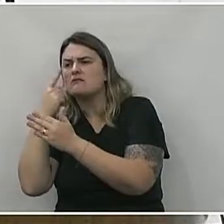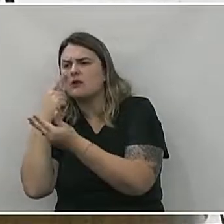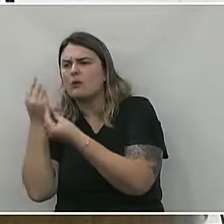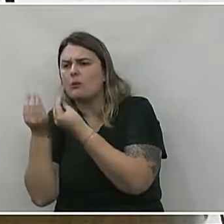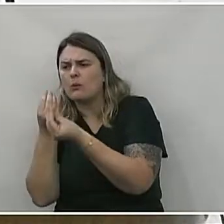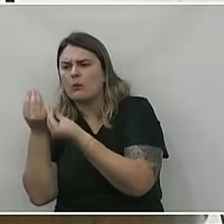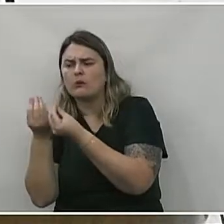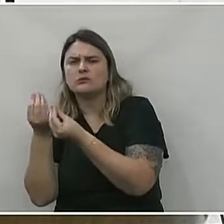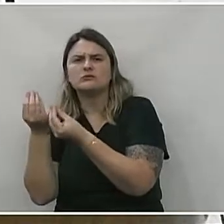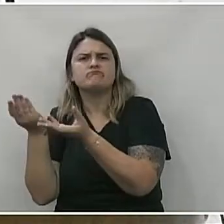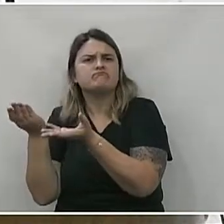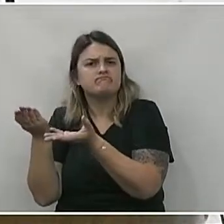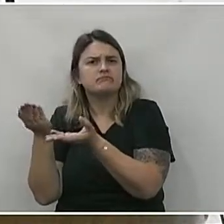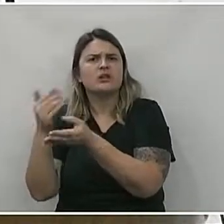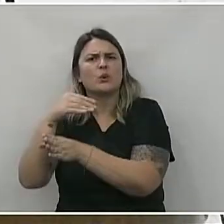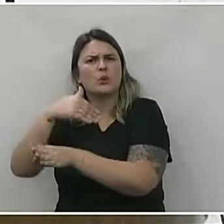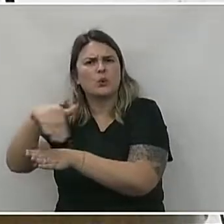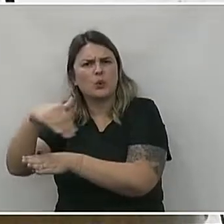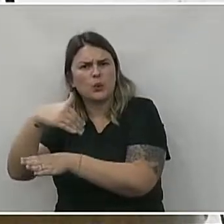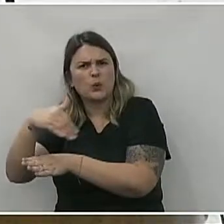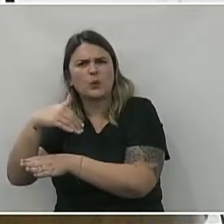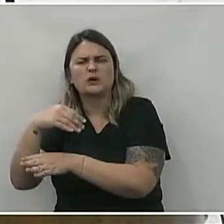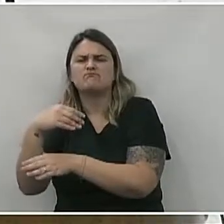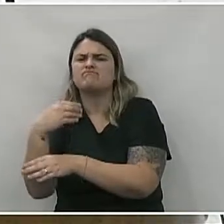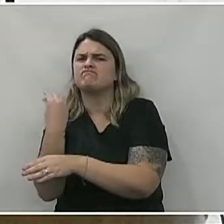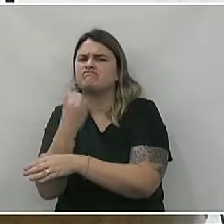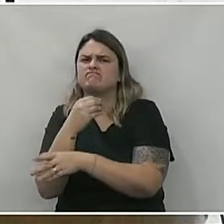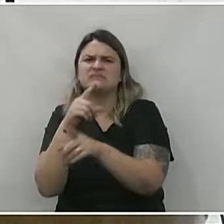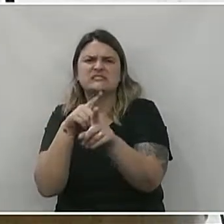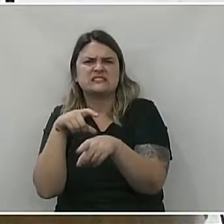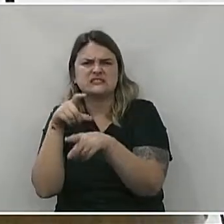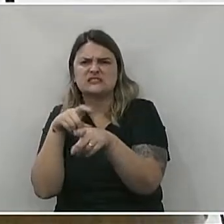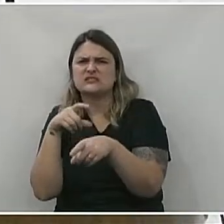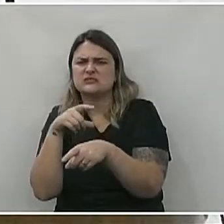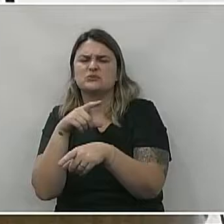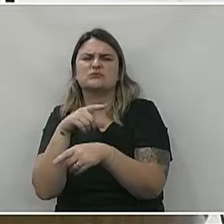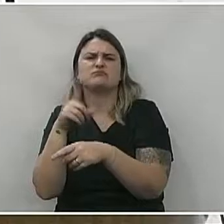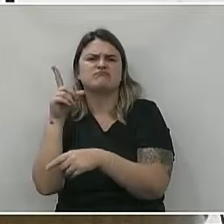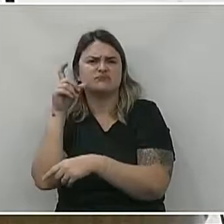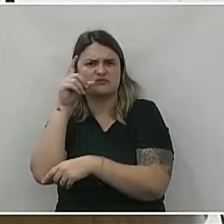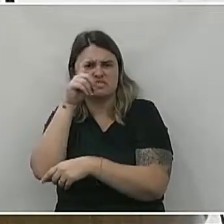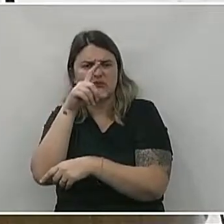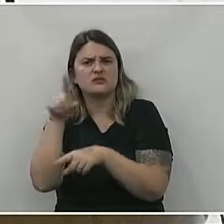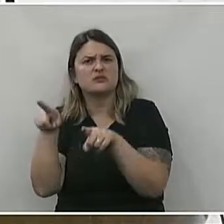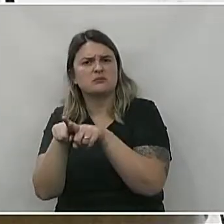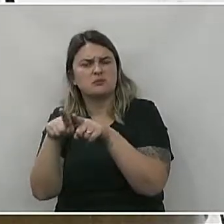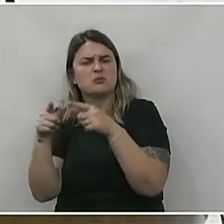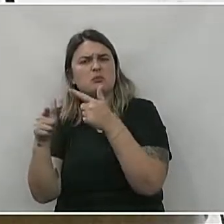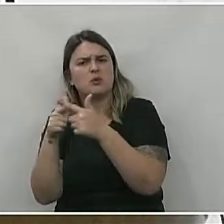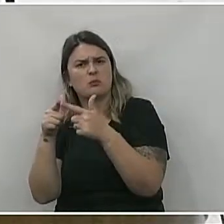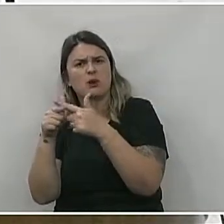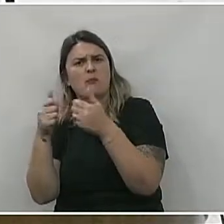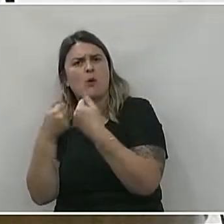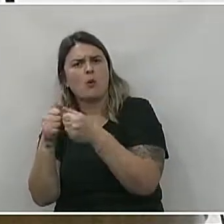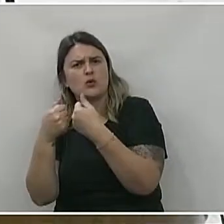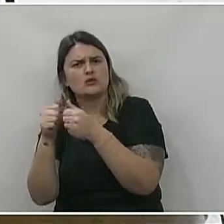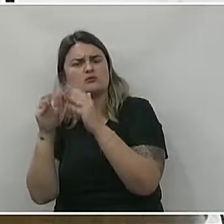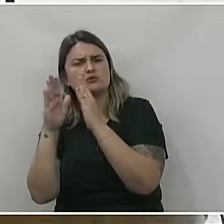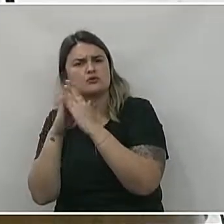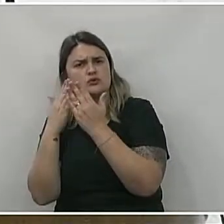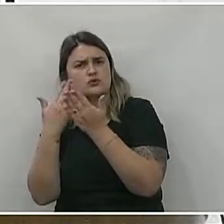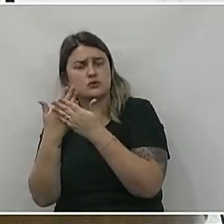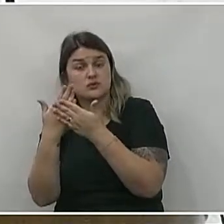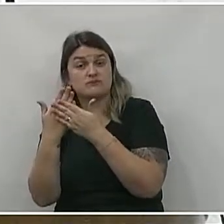situação precária das estradas do interior, toda a situação envolvendo o transporte escolar e também a